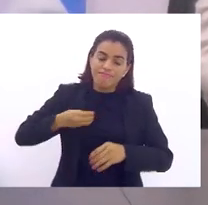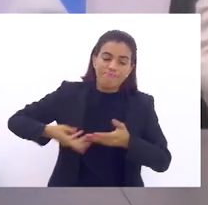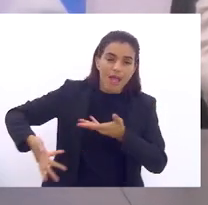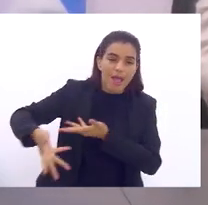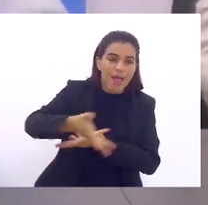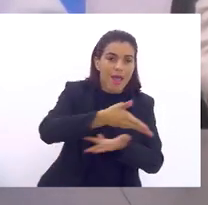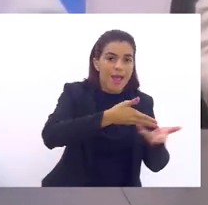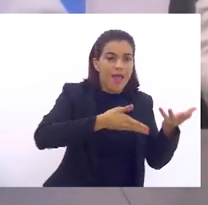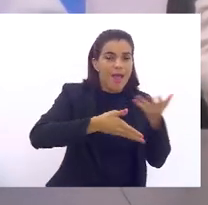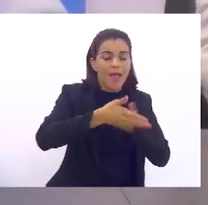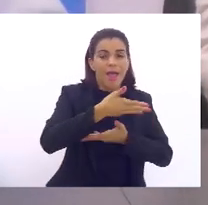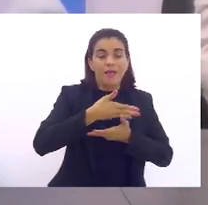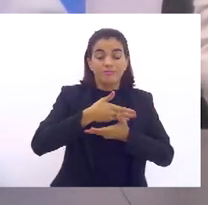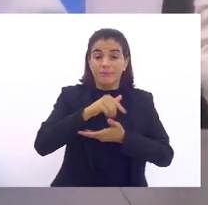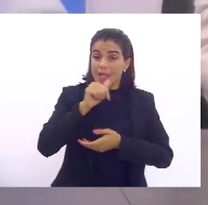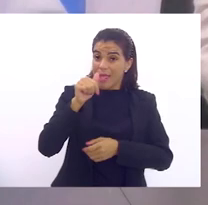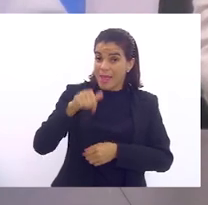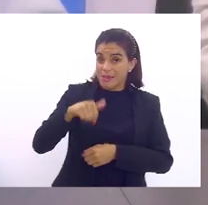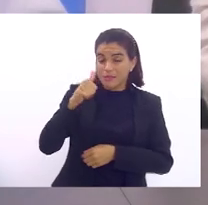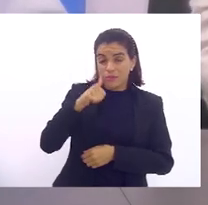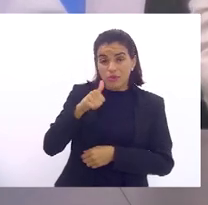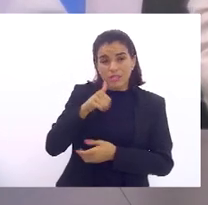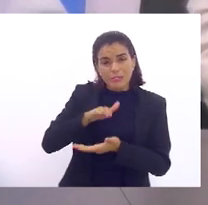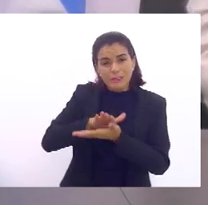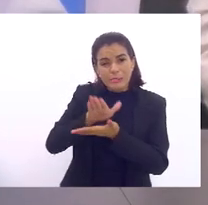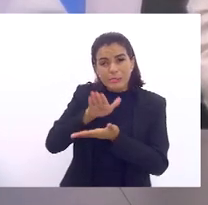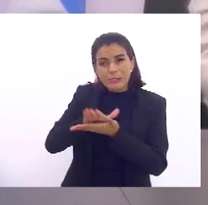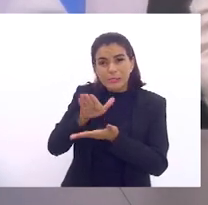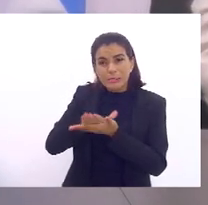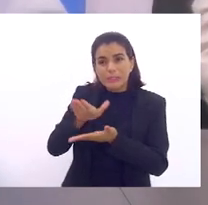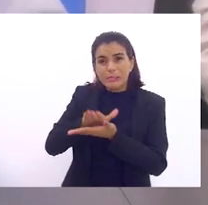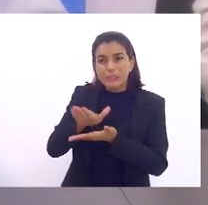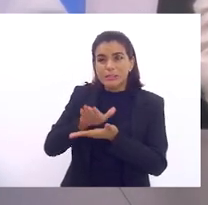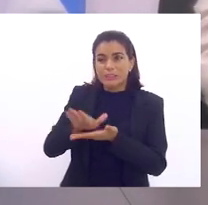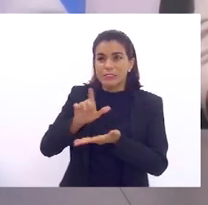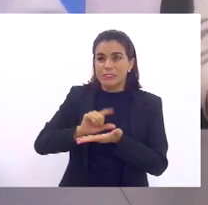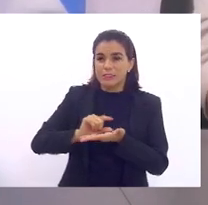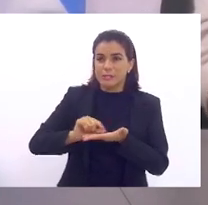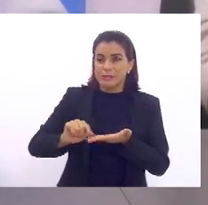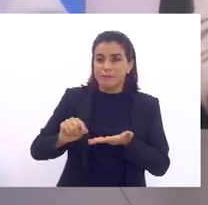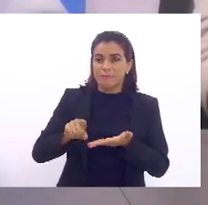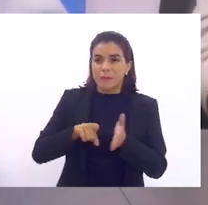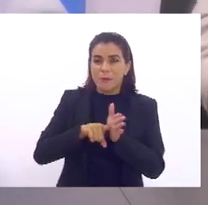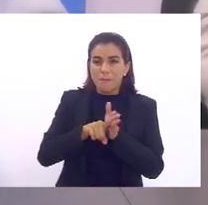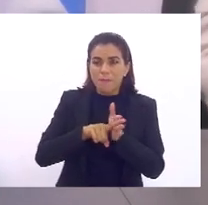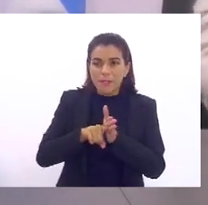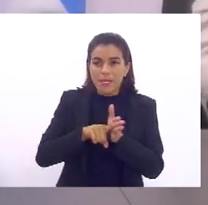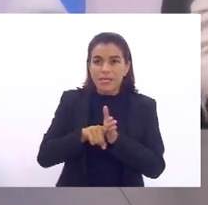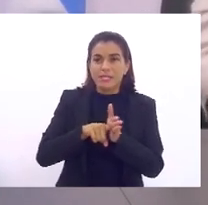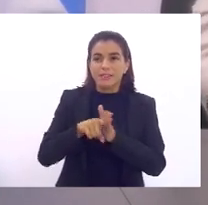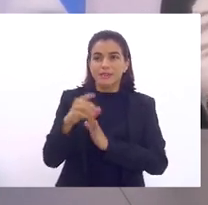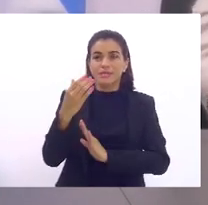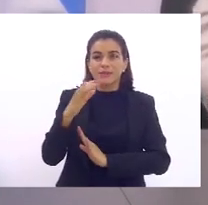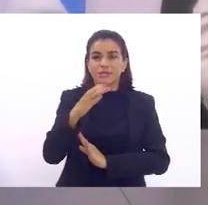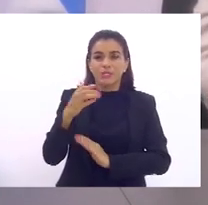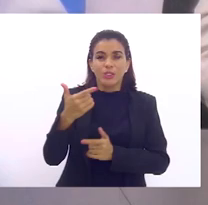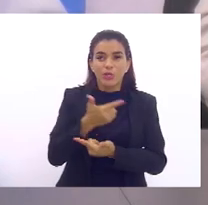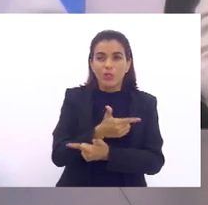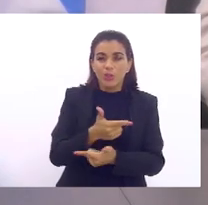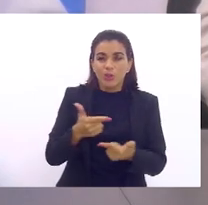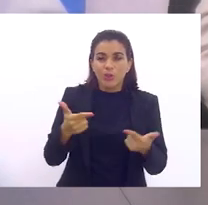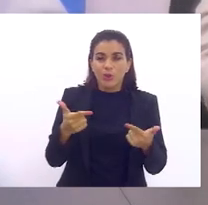que são as grandes produtoras de Pesquisas né pesquisas científicas e não tem seu